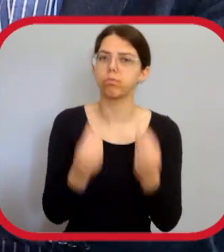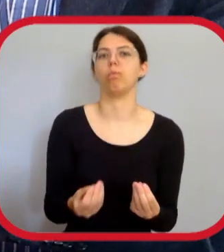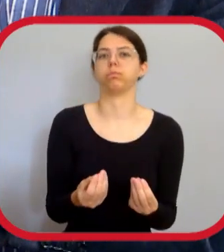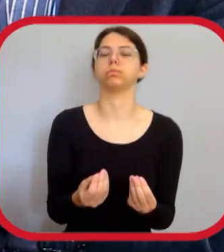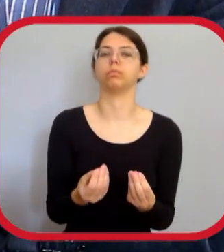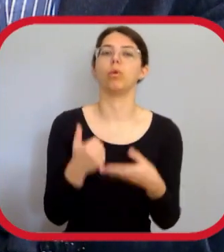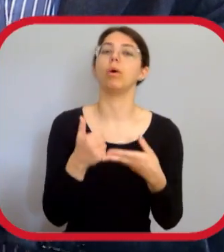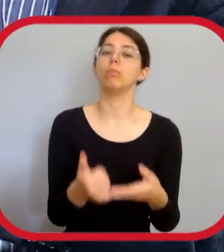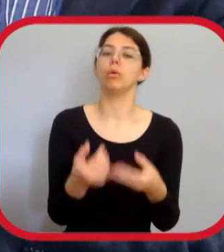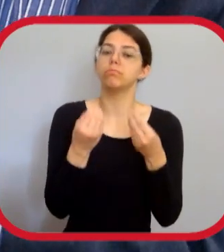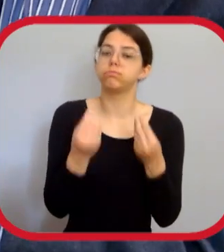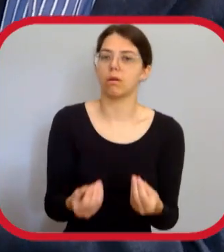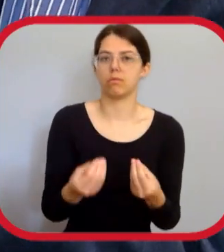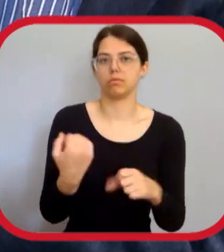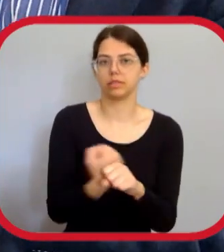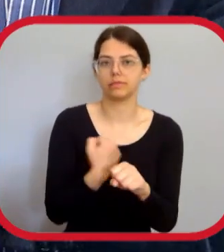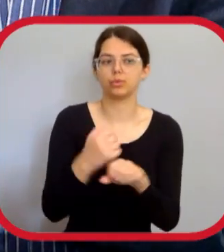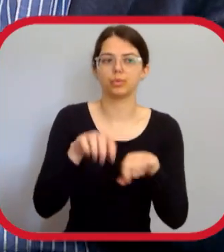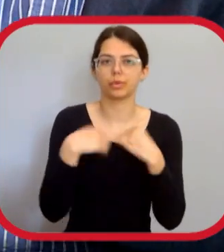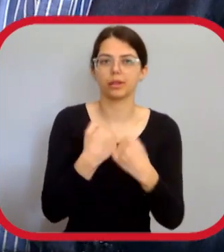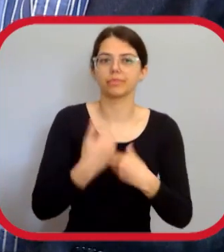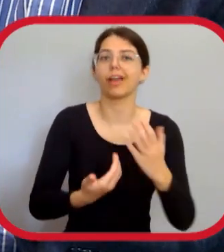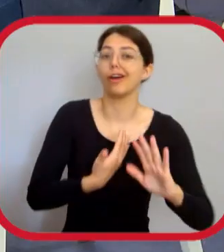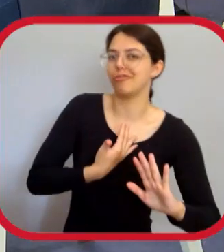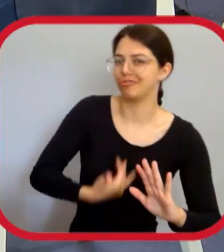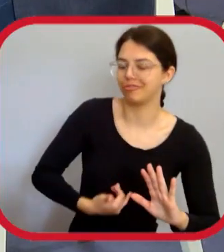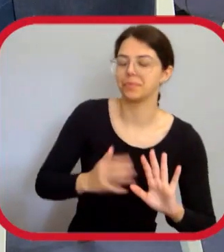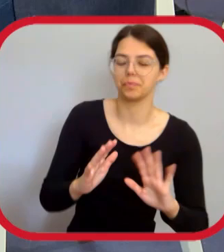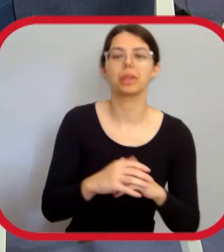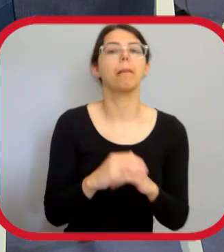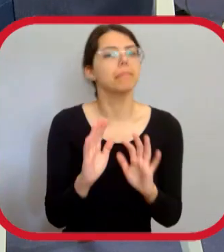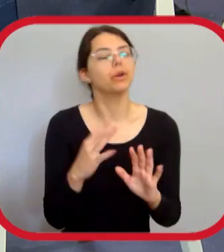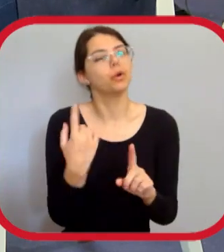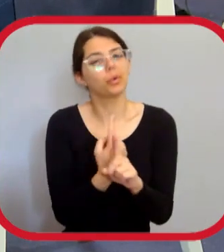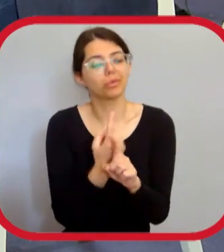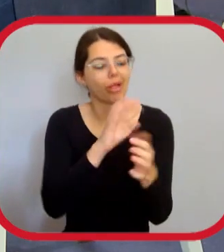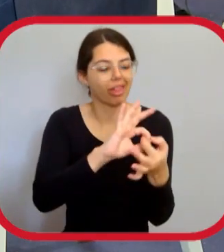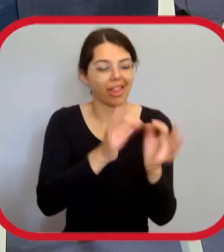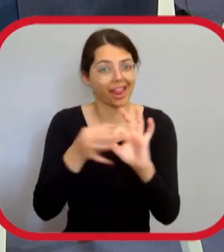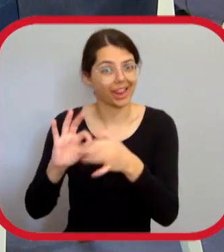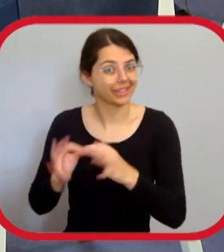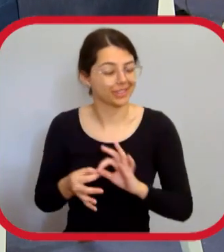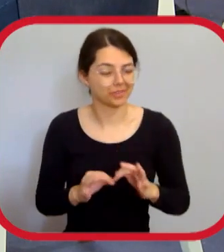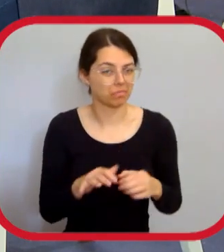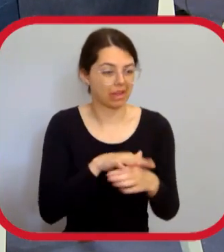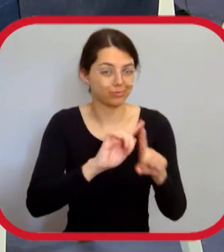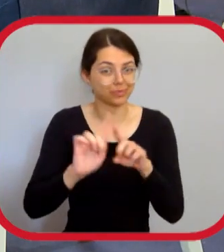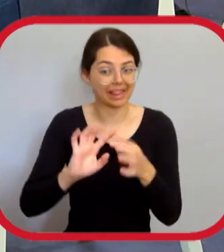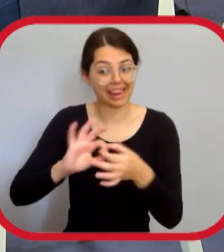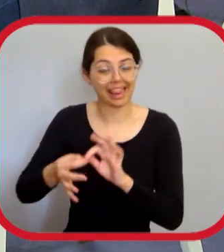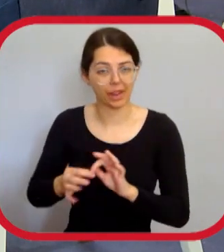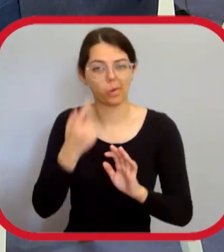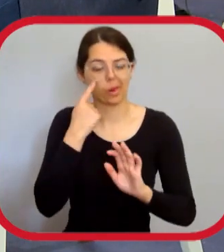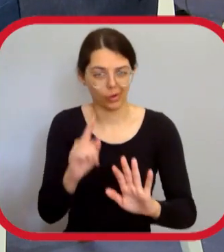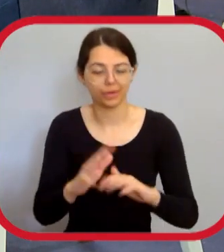um bom apoio ao nível do Serviço de Ação Social. Já lá vamos. Mas porque as coisas acabam por estar um